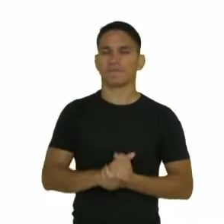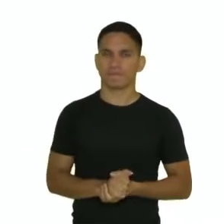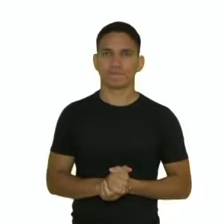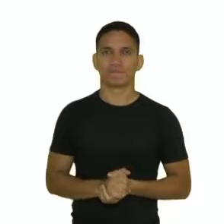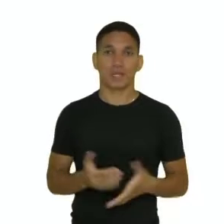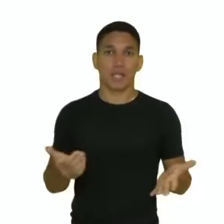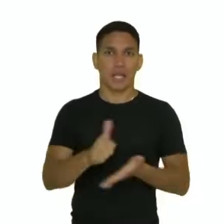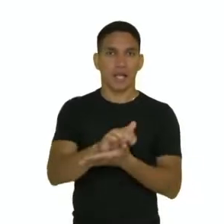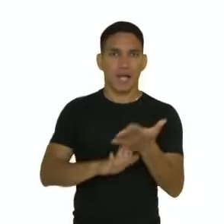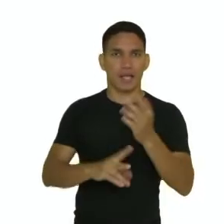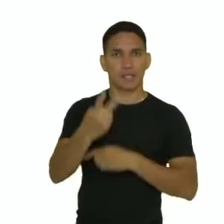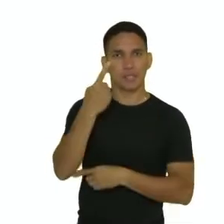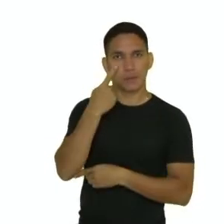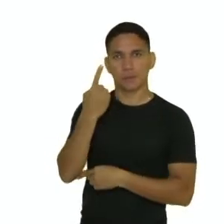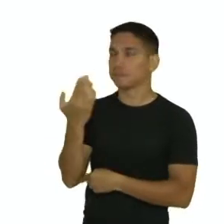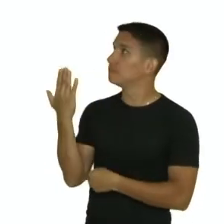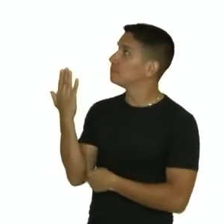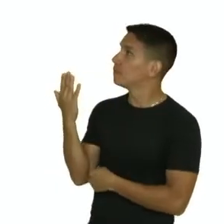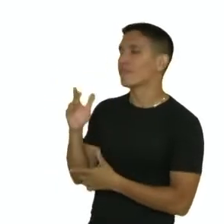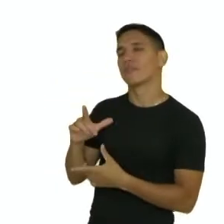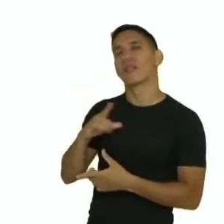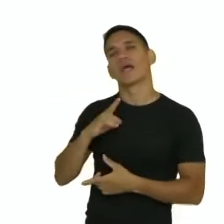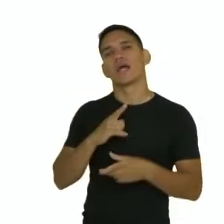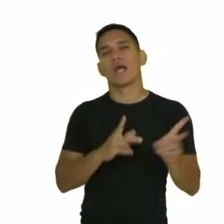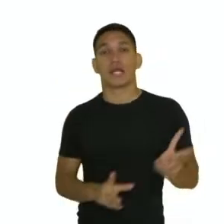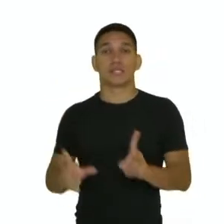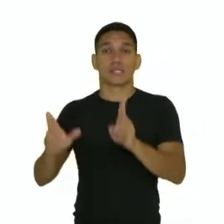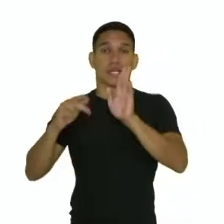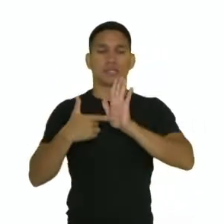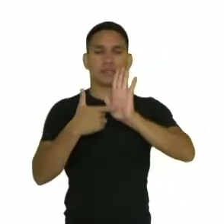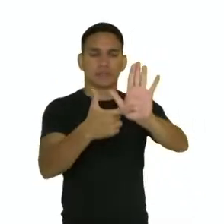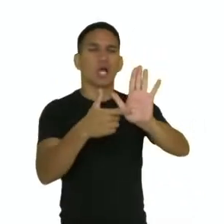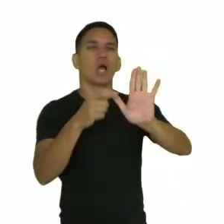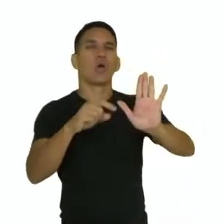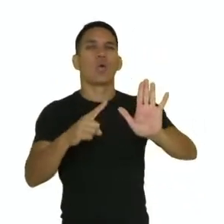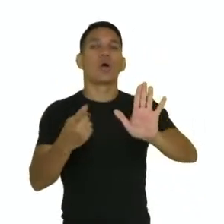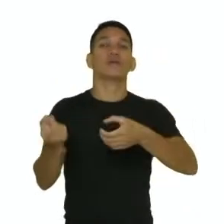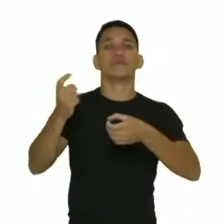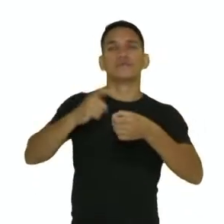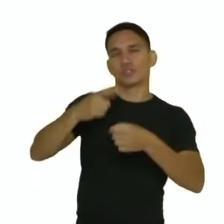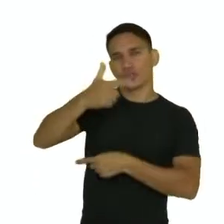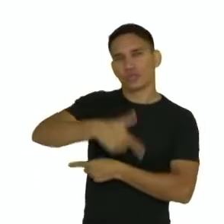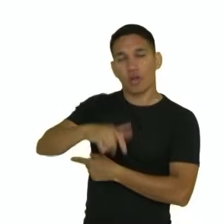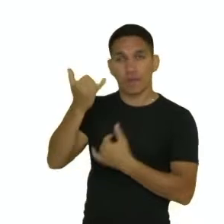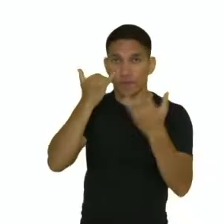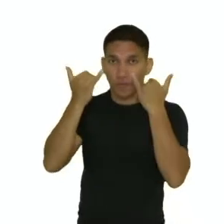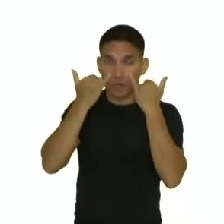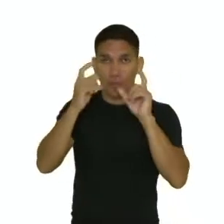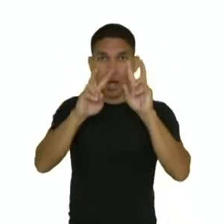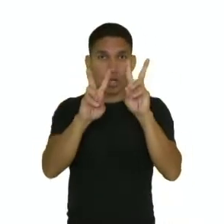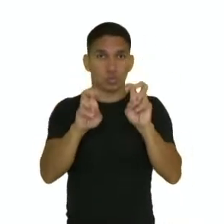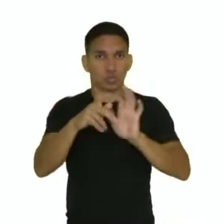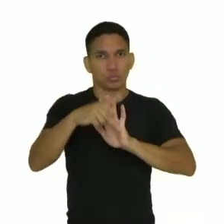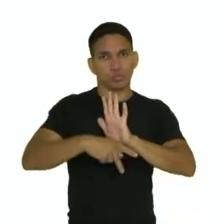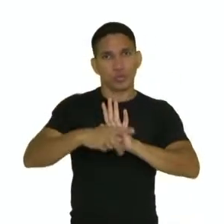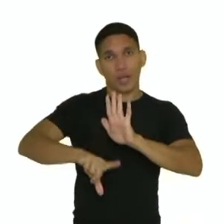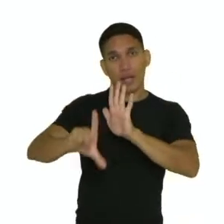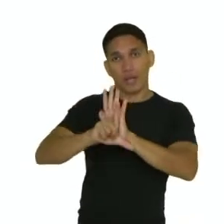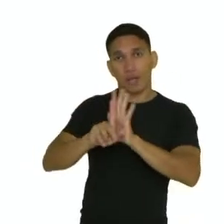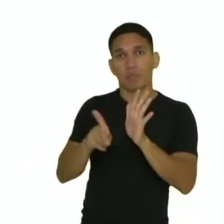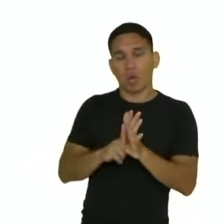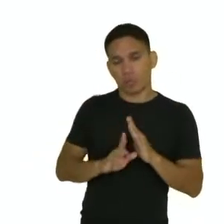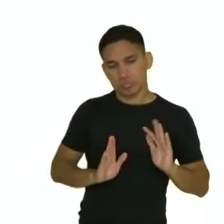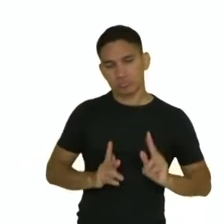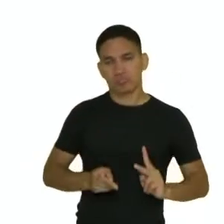E para nossa primeira atividade, a gente trouxe um fragmento do texto, né, que retoma as informações sobre o projeto de lei que tramita